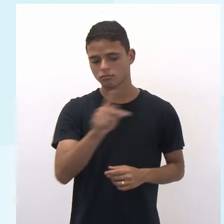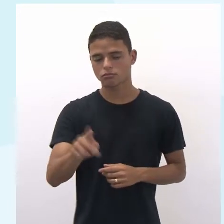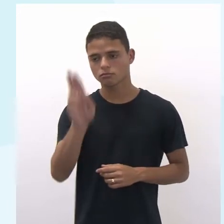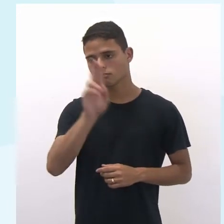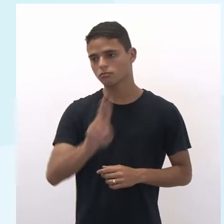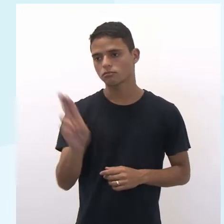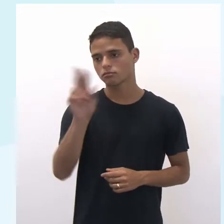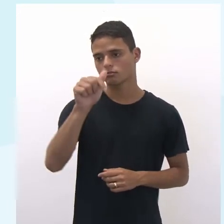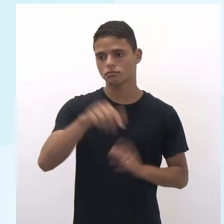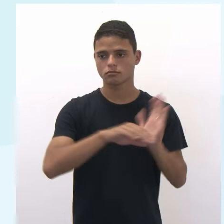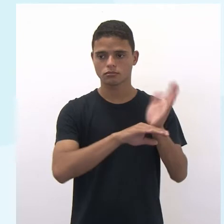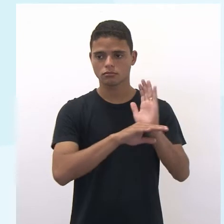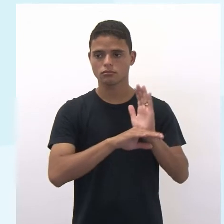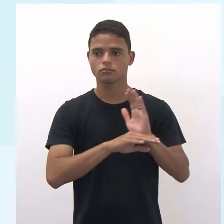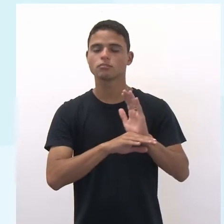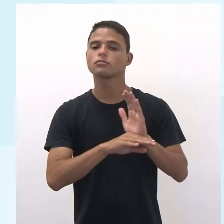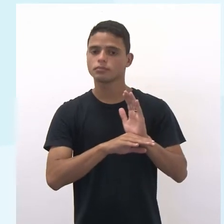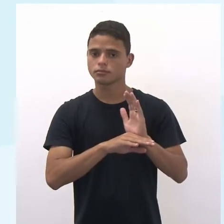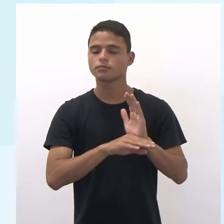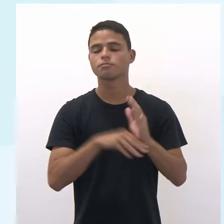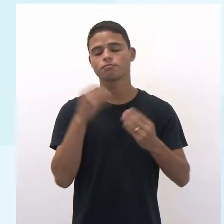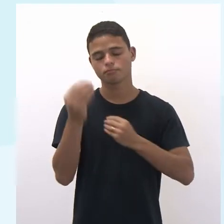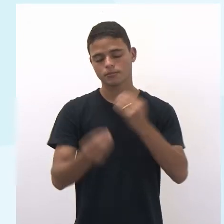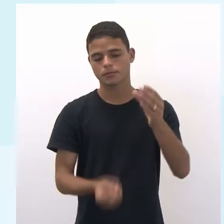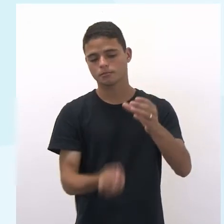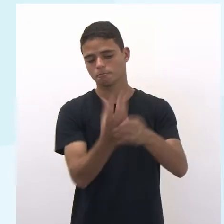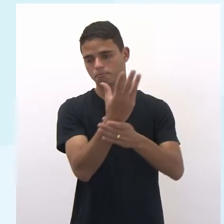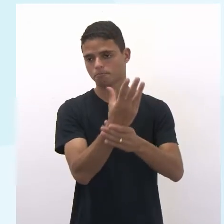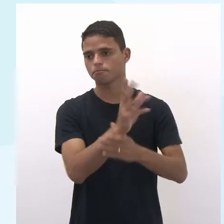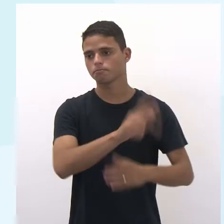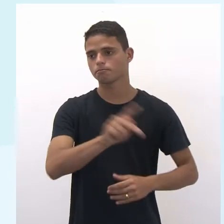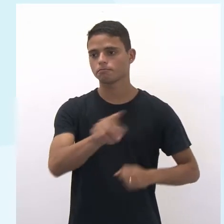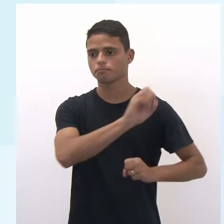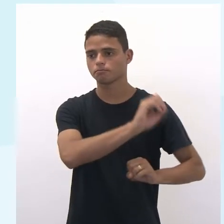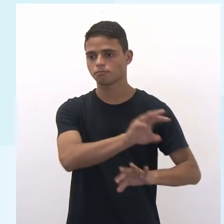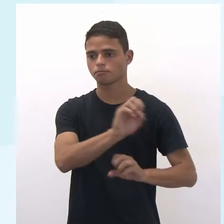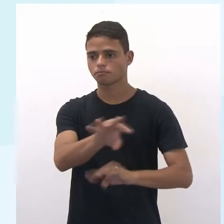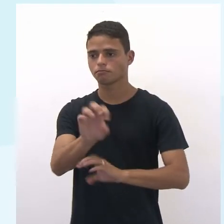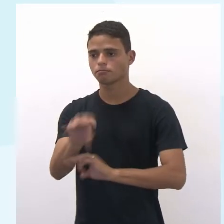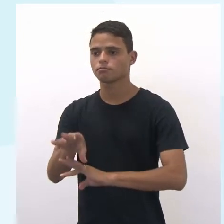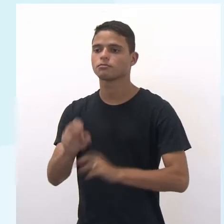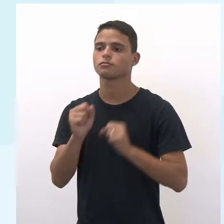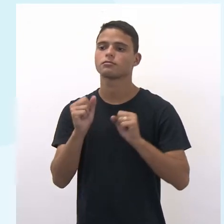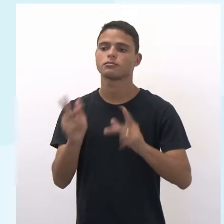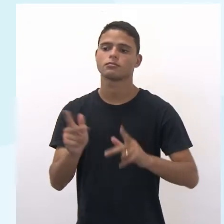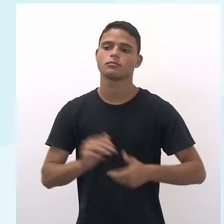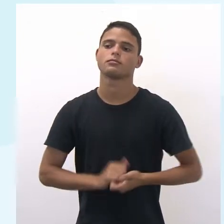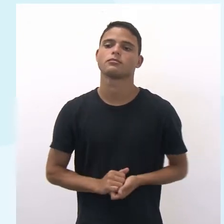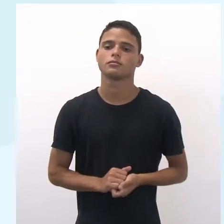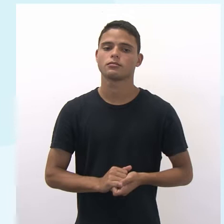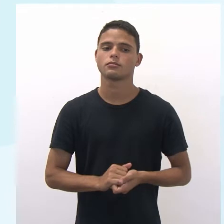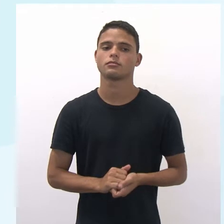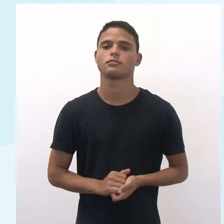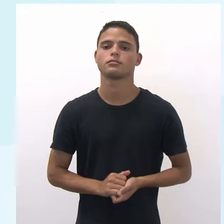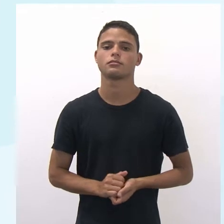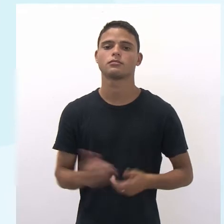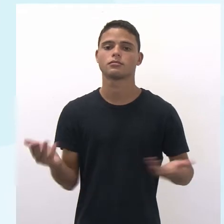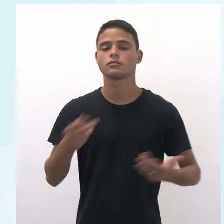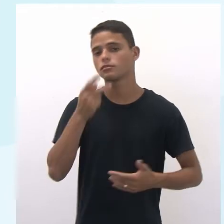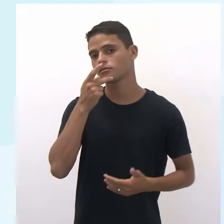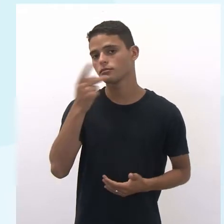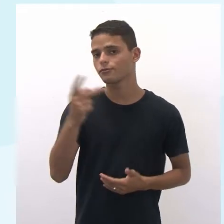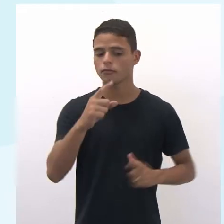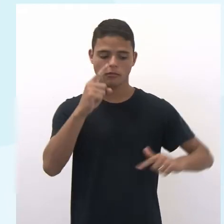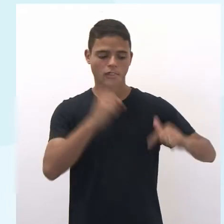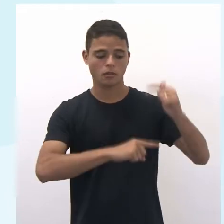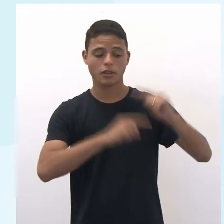esses cinemas também, esses vídeos, como produção pedagógica também, ok? Professor Muito Ademir? bem. Bom, agora nós vamos falar um pouquinho então do